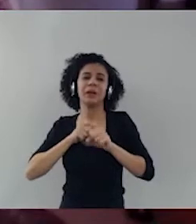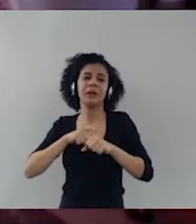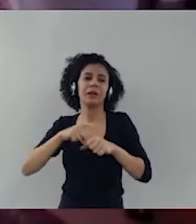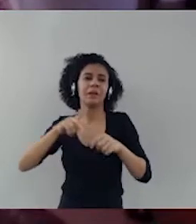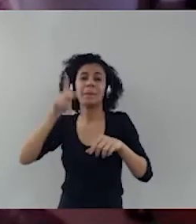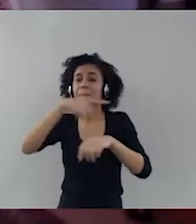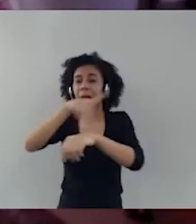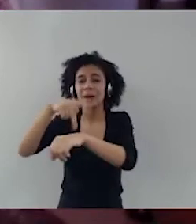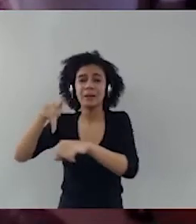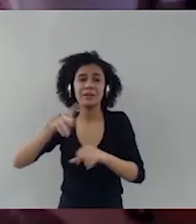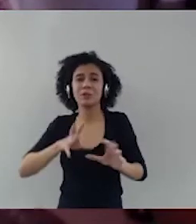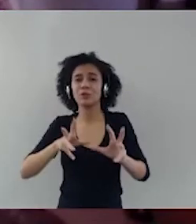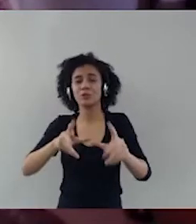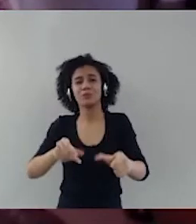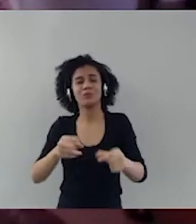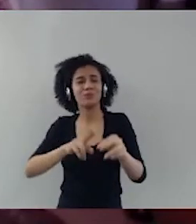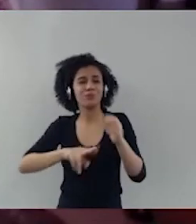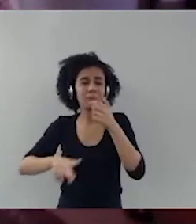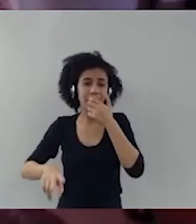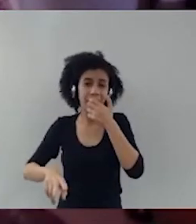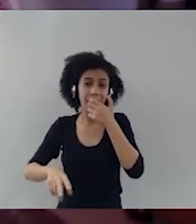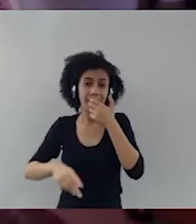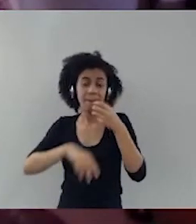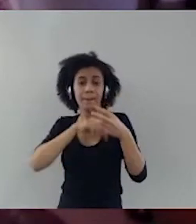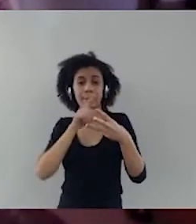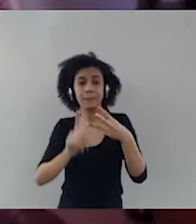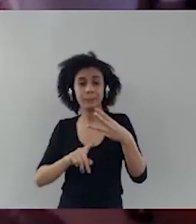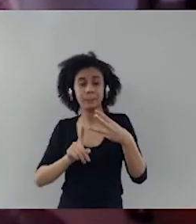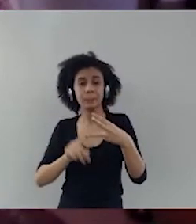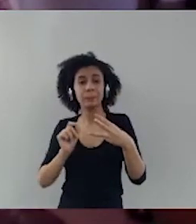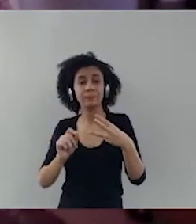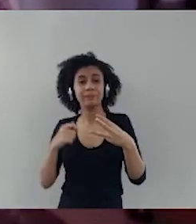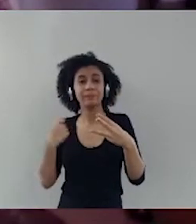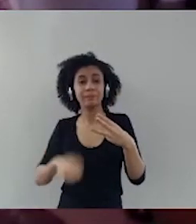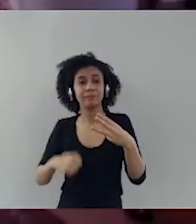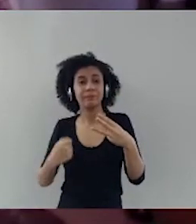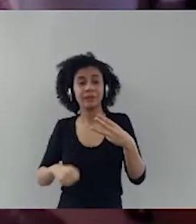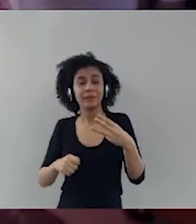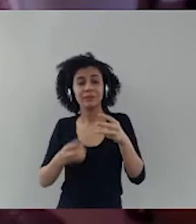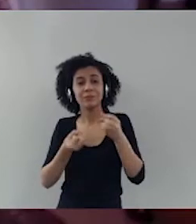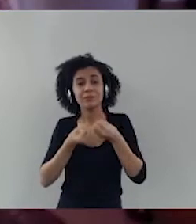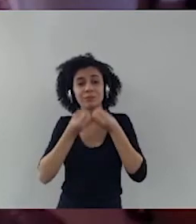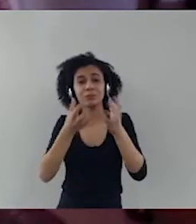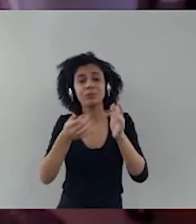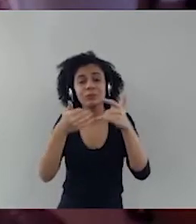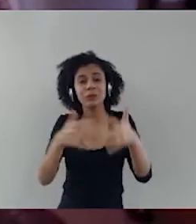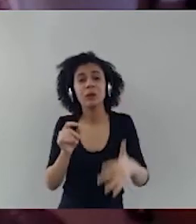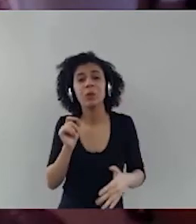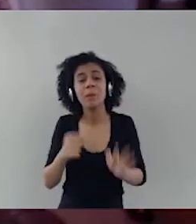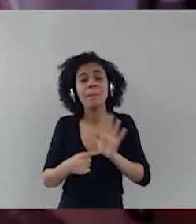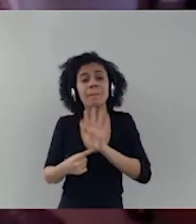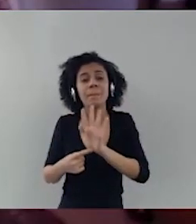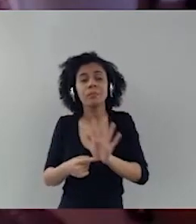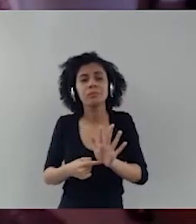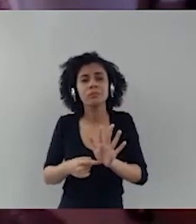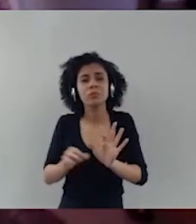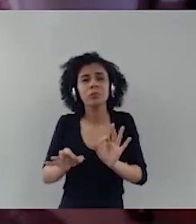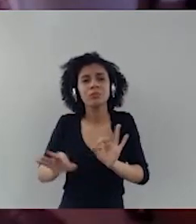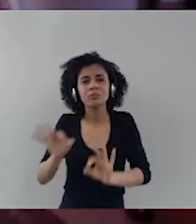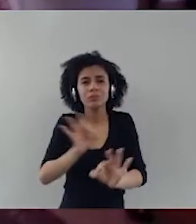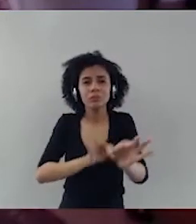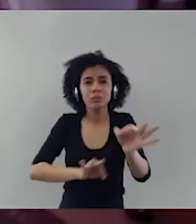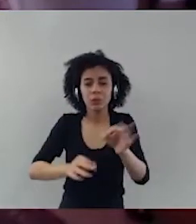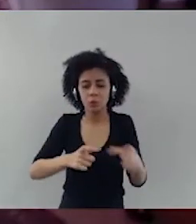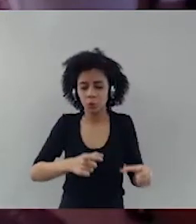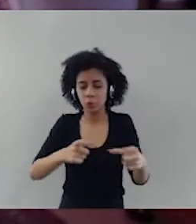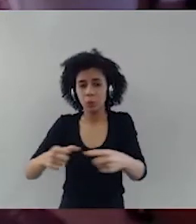diversos países. A terceira lição é da necessidade de explicitar a dimensão do ordenamento